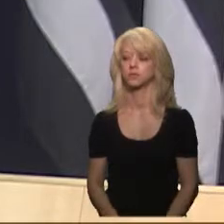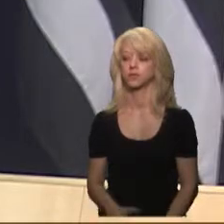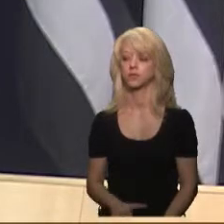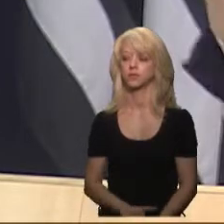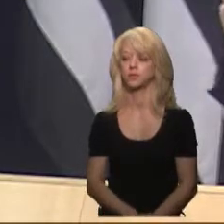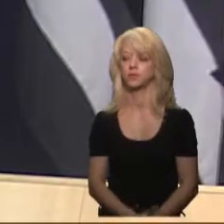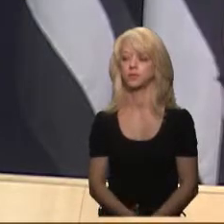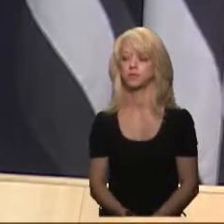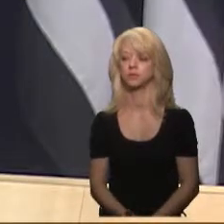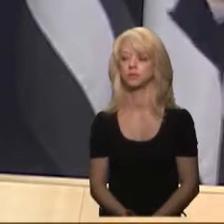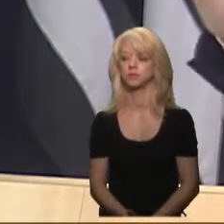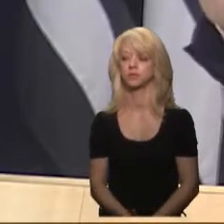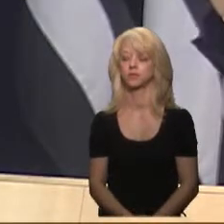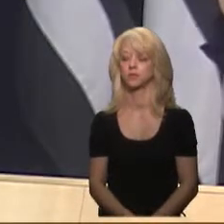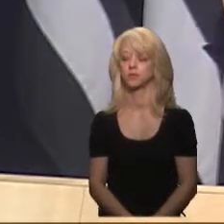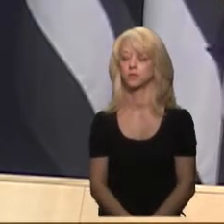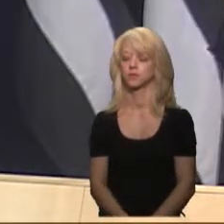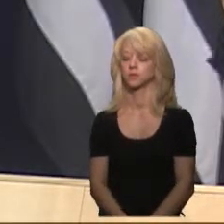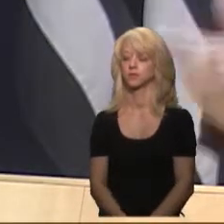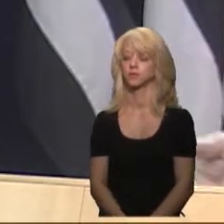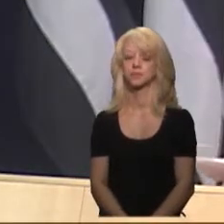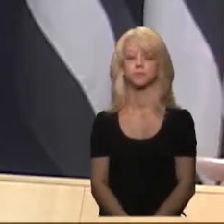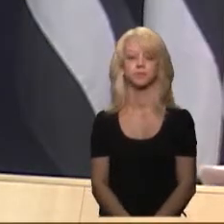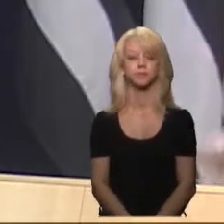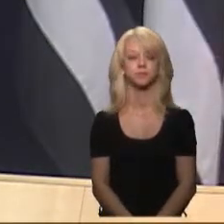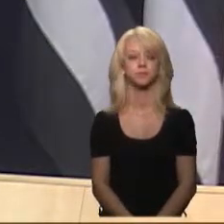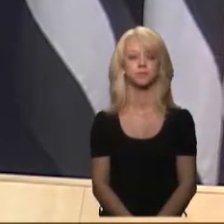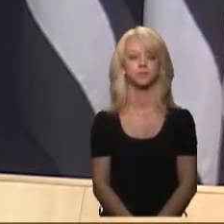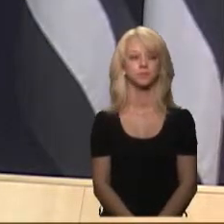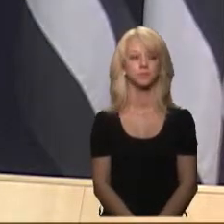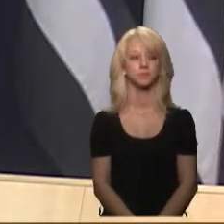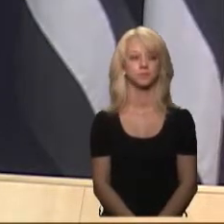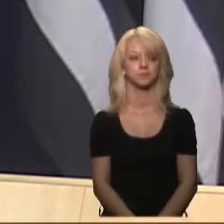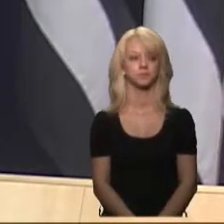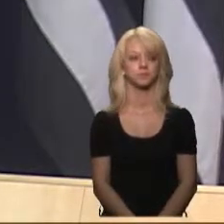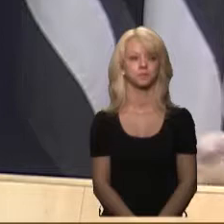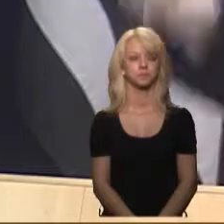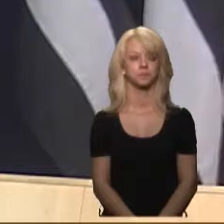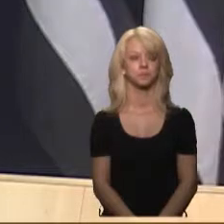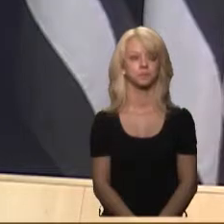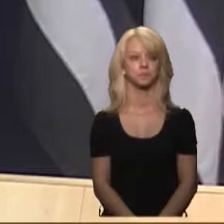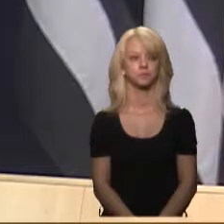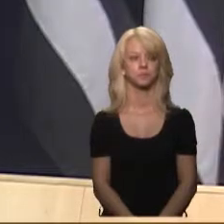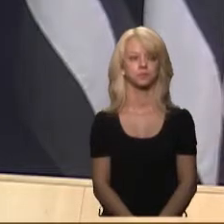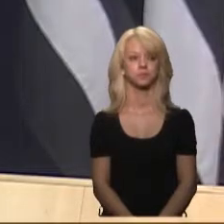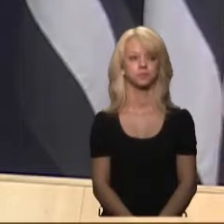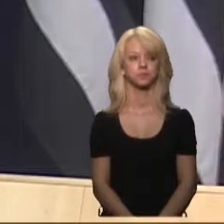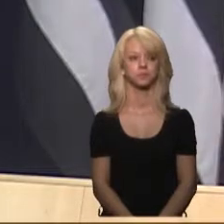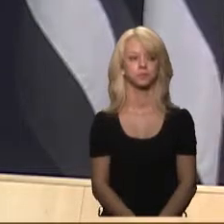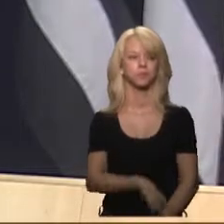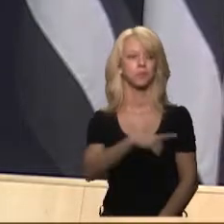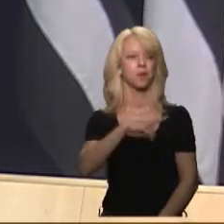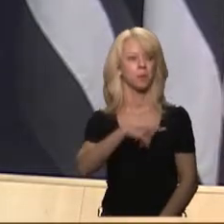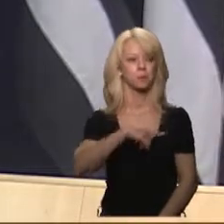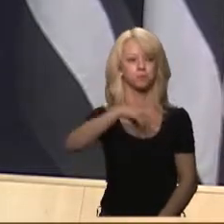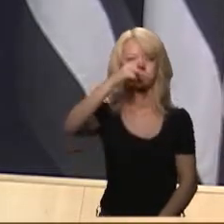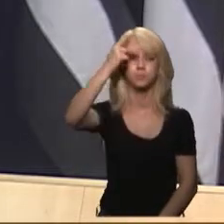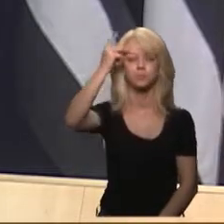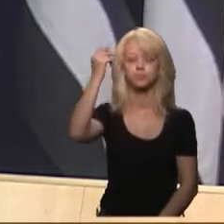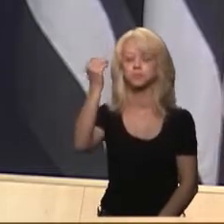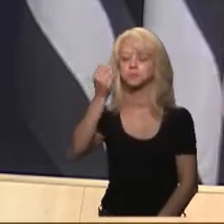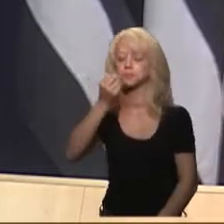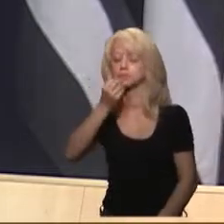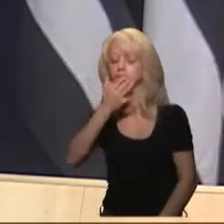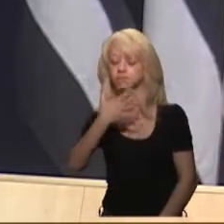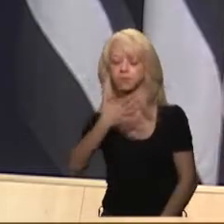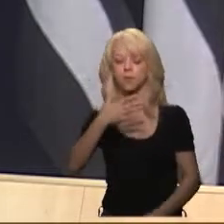julgar todos como mau caráter. Nós temos pessoas boas dentro desse processo e têm o direito de fazer esse concurso. Por isso então, que eu